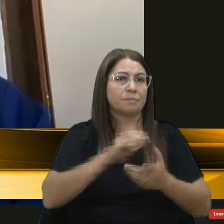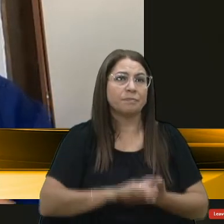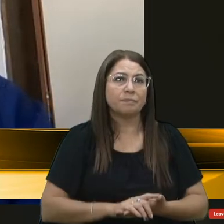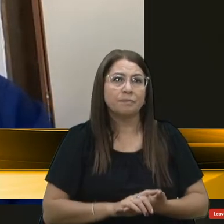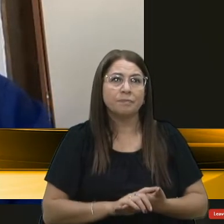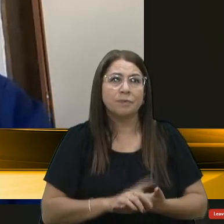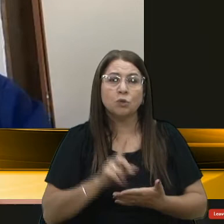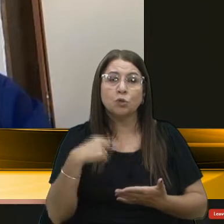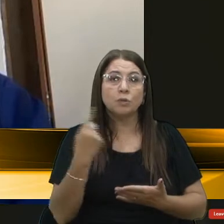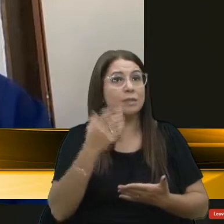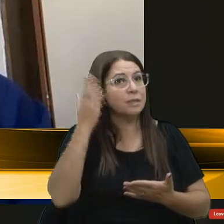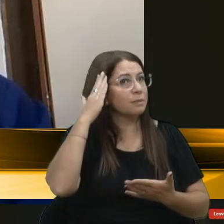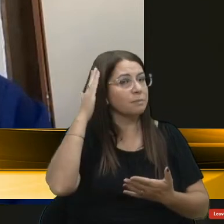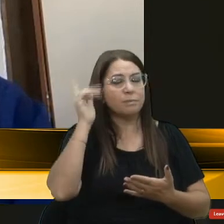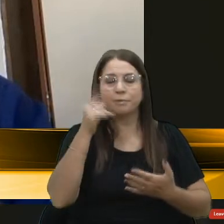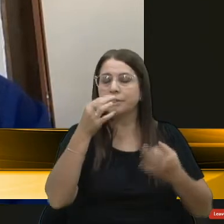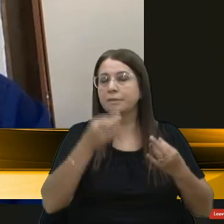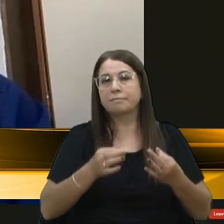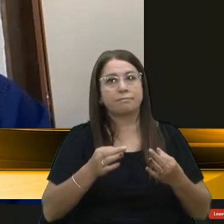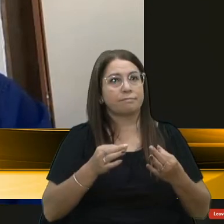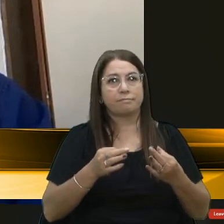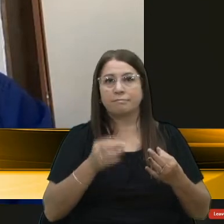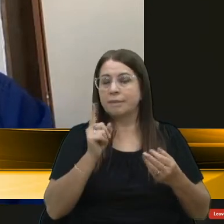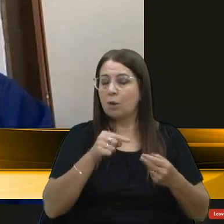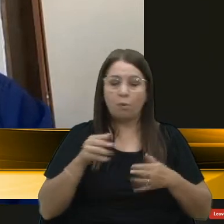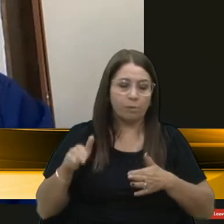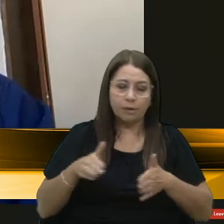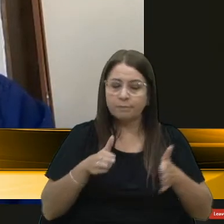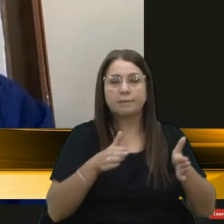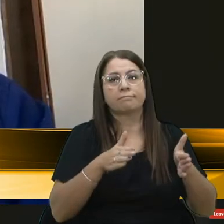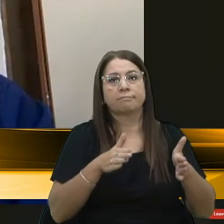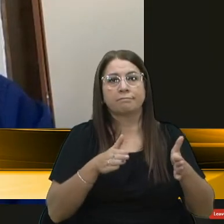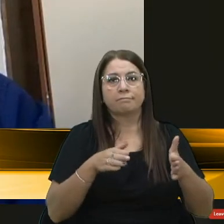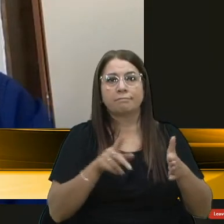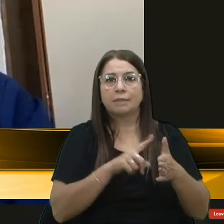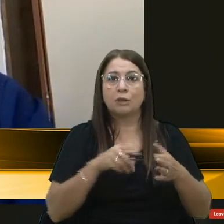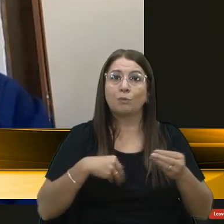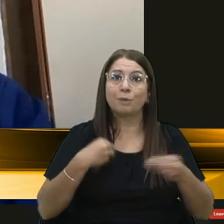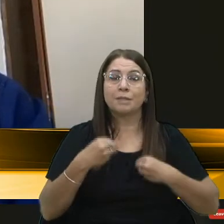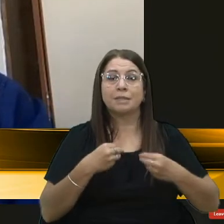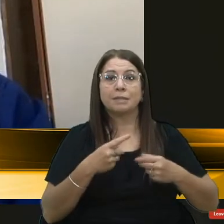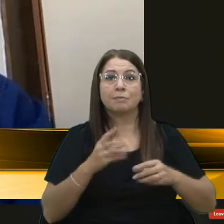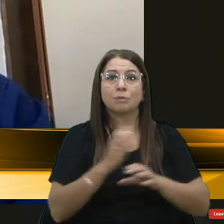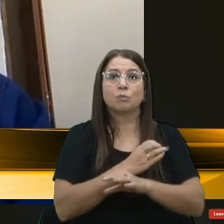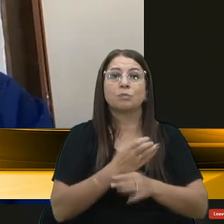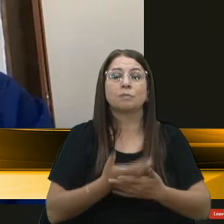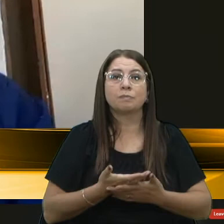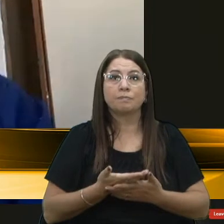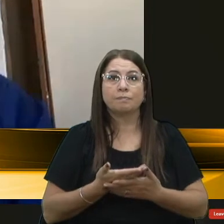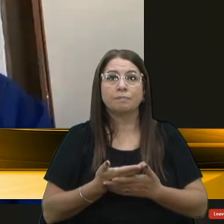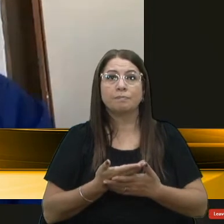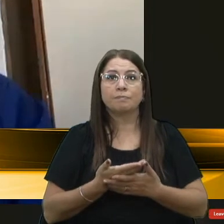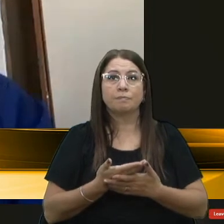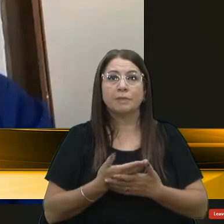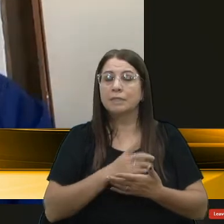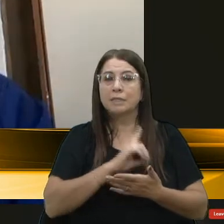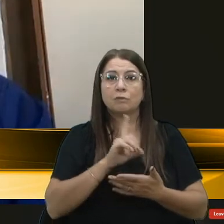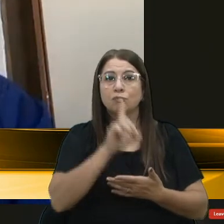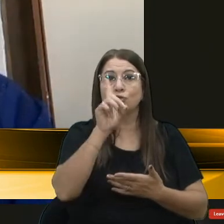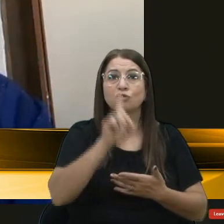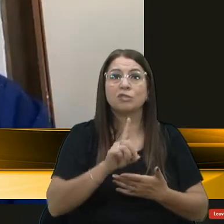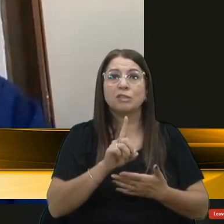E nós sabemos que isso aí não dá certo, não é o caminho, tá? E eu não me sinto, só para concluir, não me sinto com nenhum direito